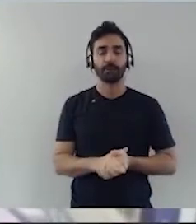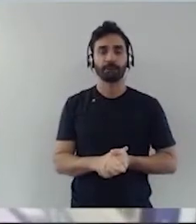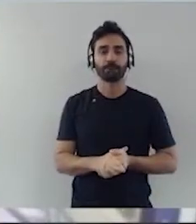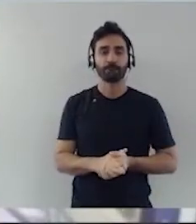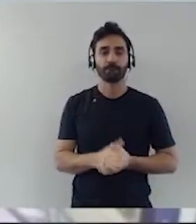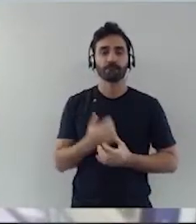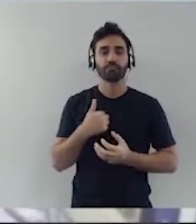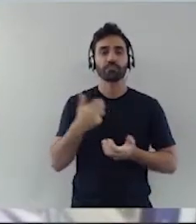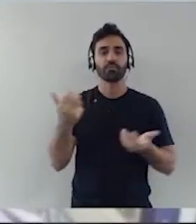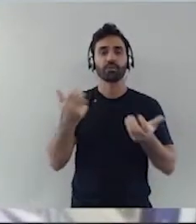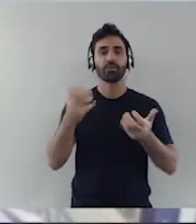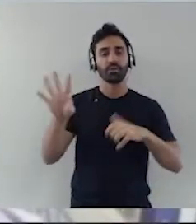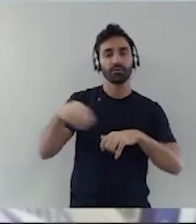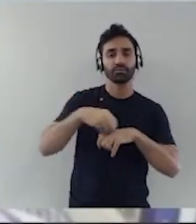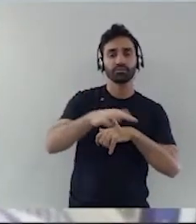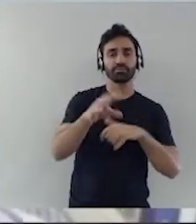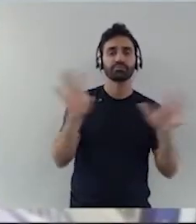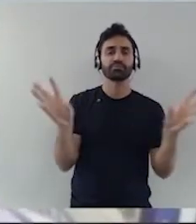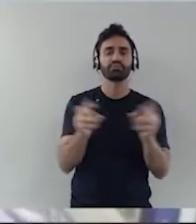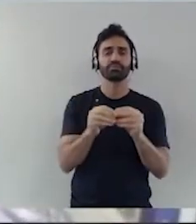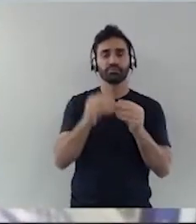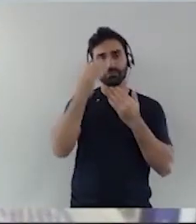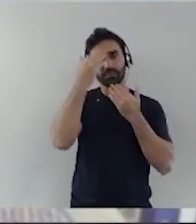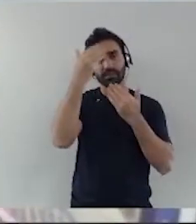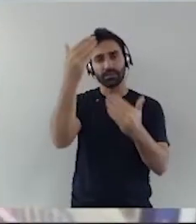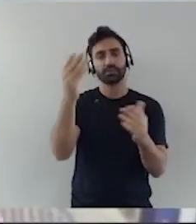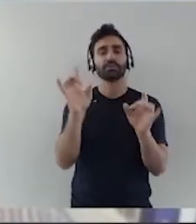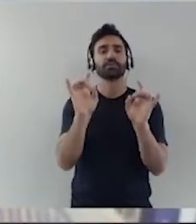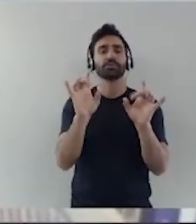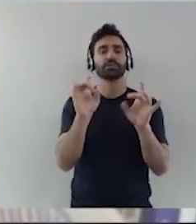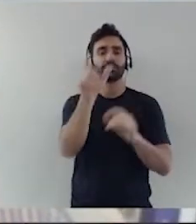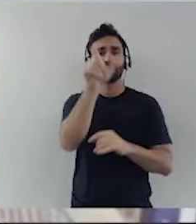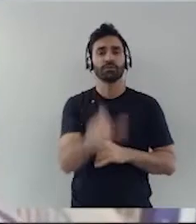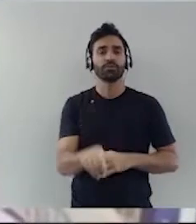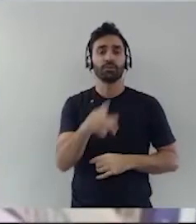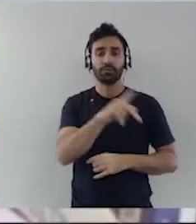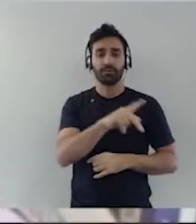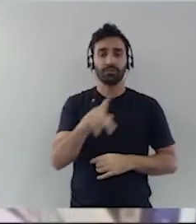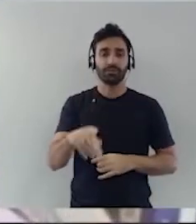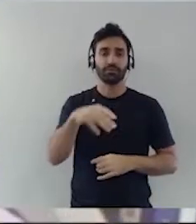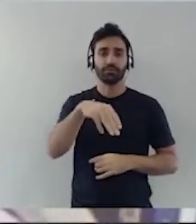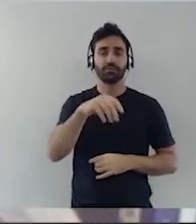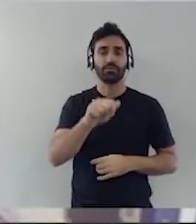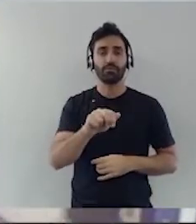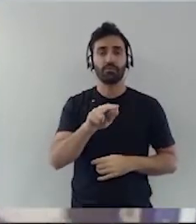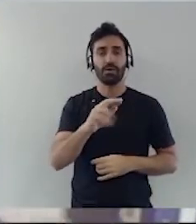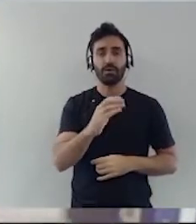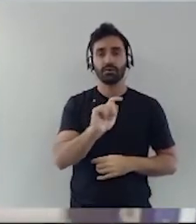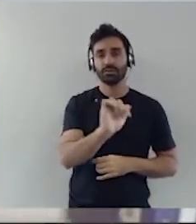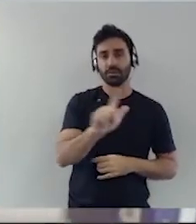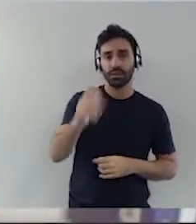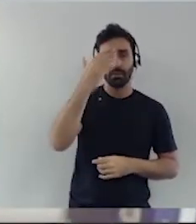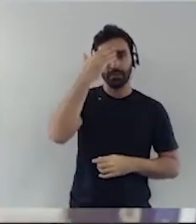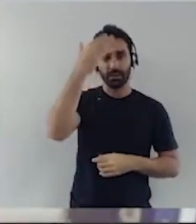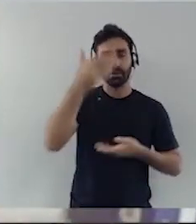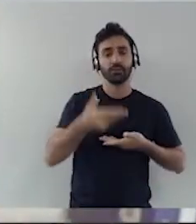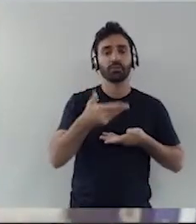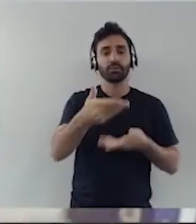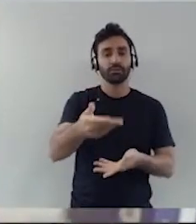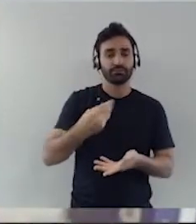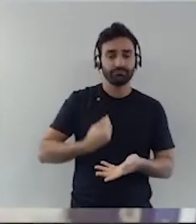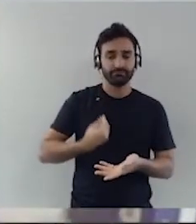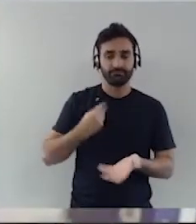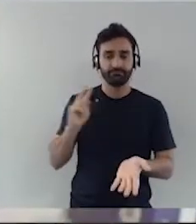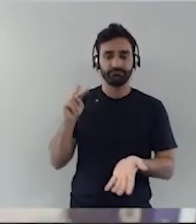quero fazer um breve agradecimento especial ao professor Marçal Jussen Filho pelo convite para